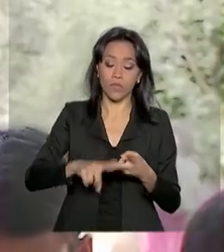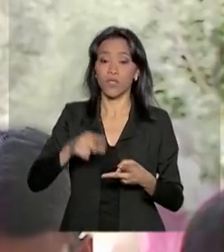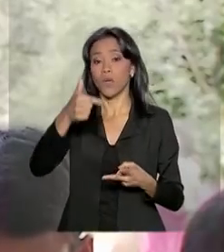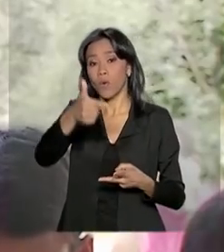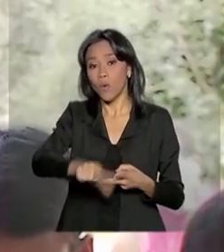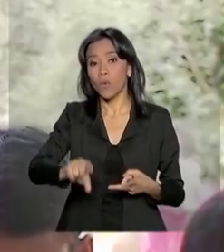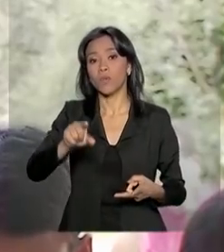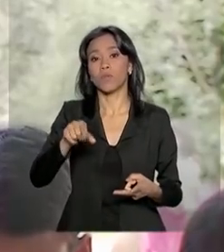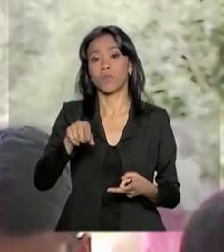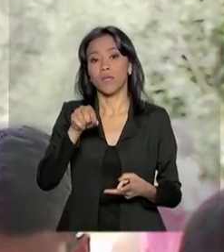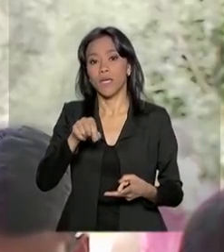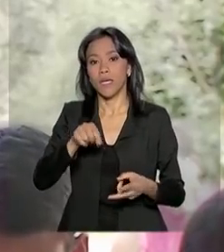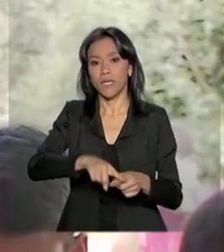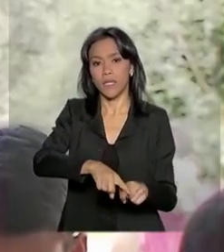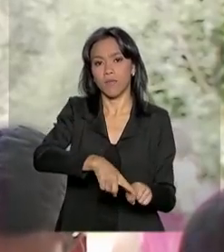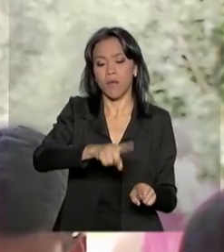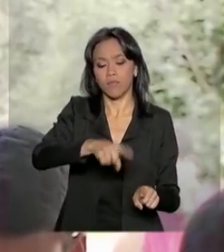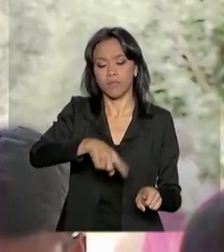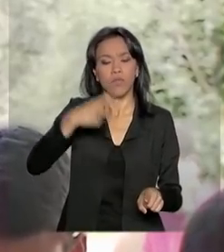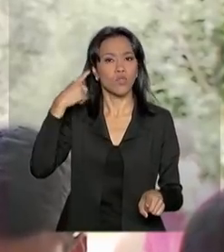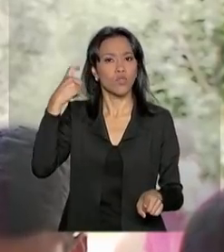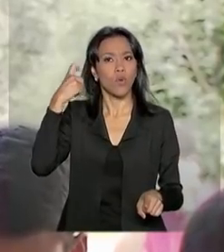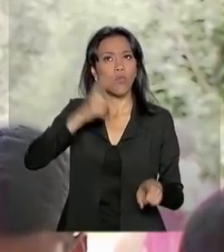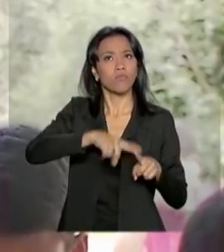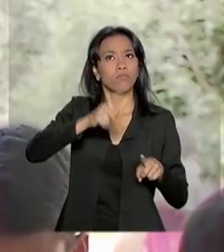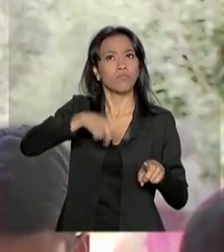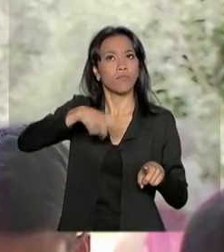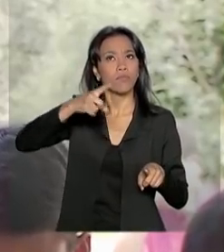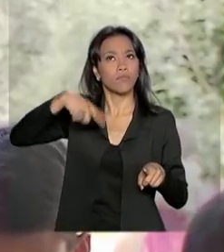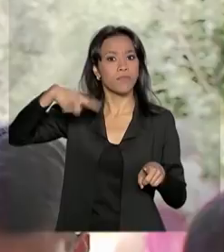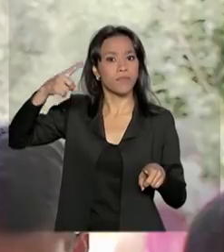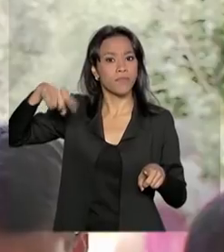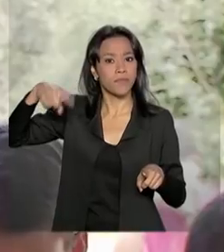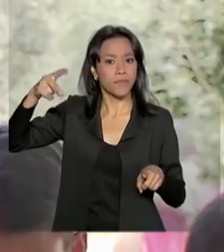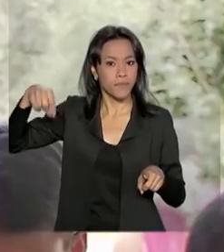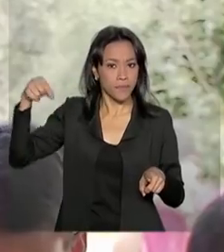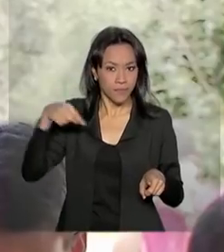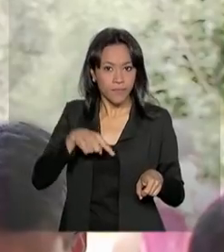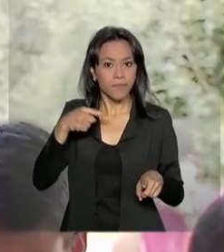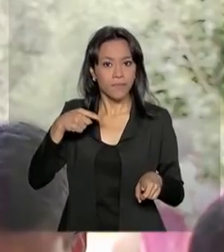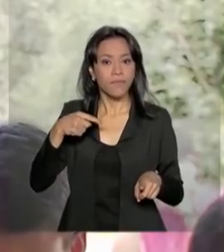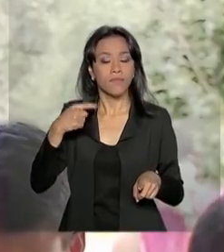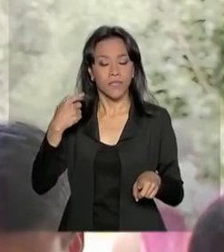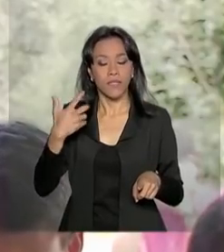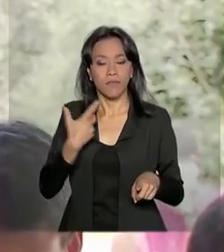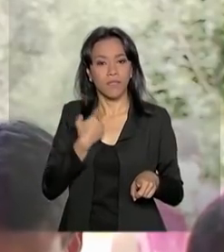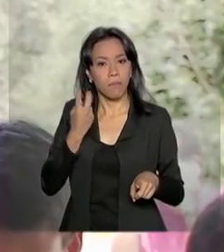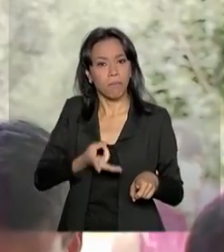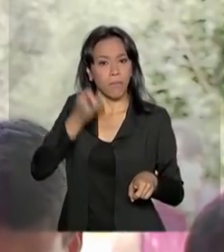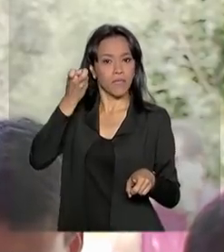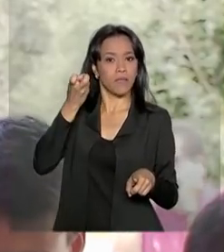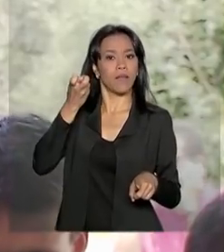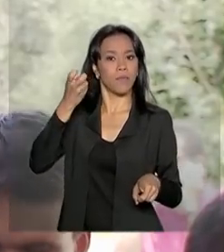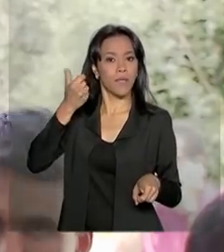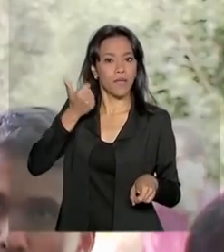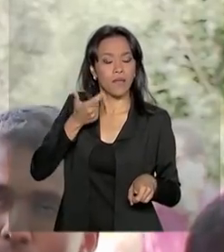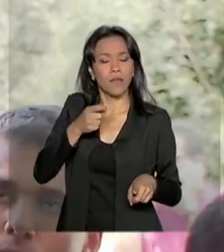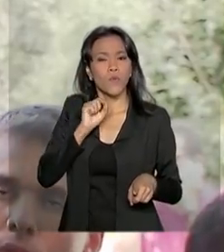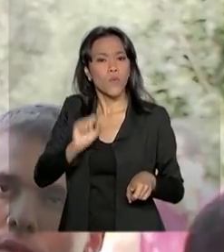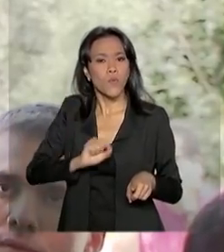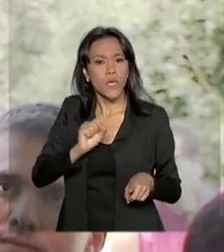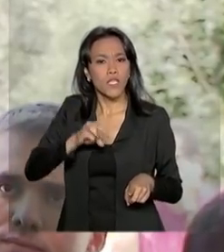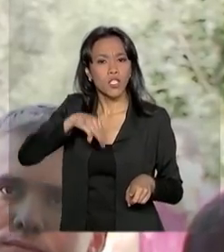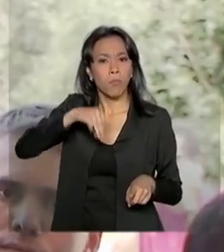aquele equipamento ele emite uma frequência, né, de som e a partir da resposta do material de diferentes densidades a gente consegue fazer uma espécie, né,